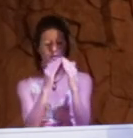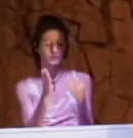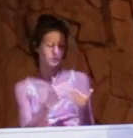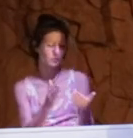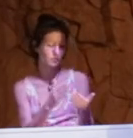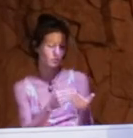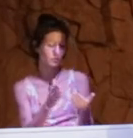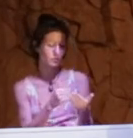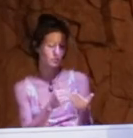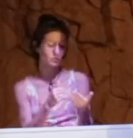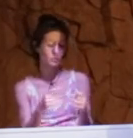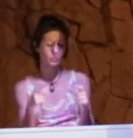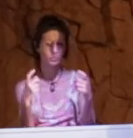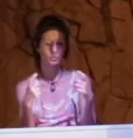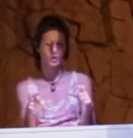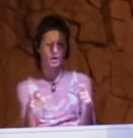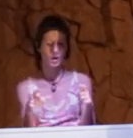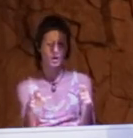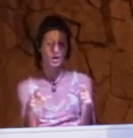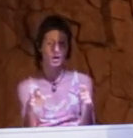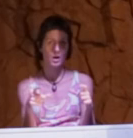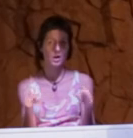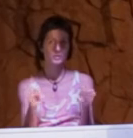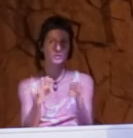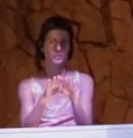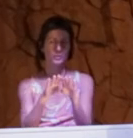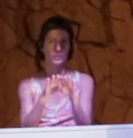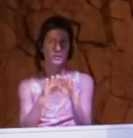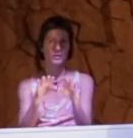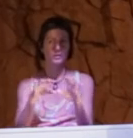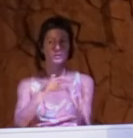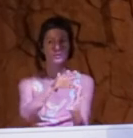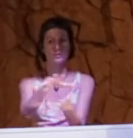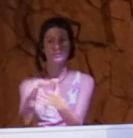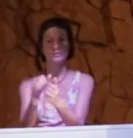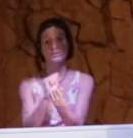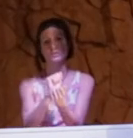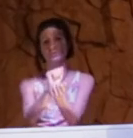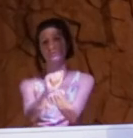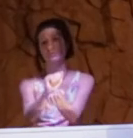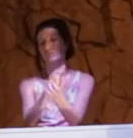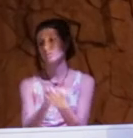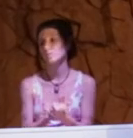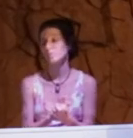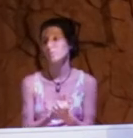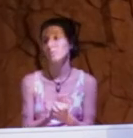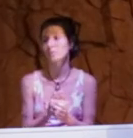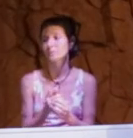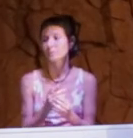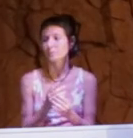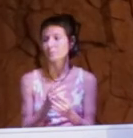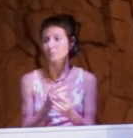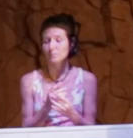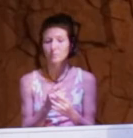de aquilombamento, né, onde elas vão receber, produzir, dar oportunidade para escritoras, escritores negros para falar de